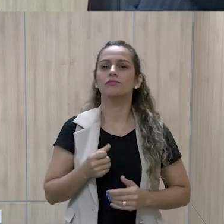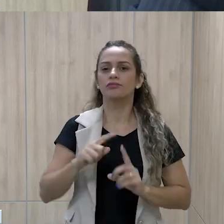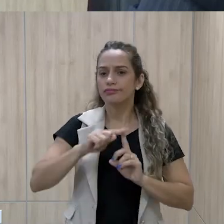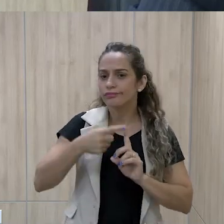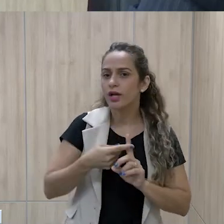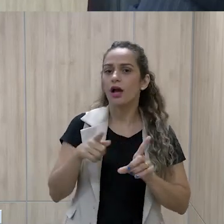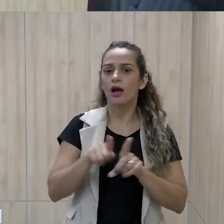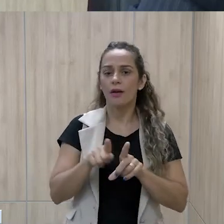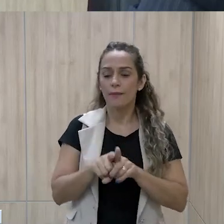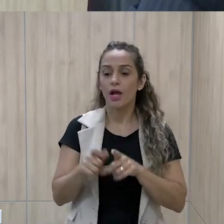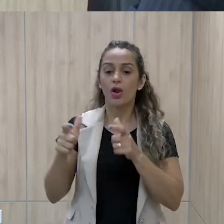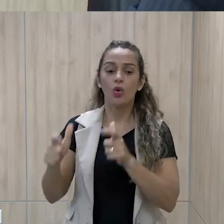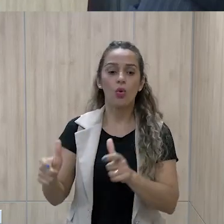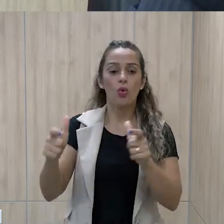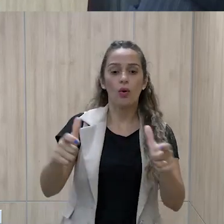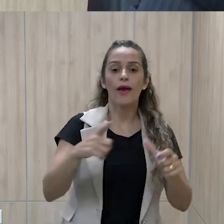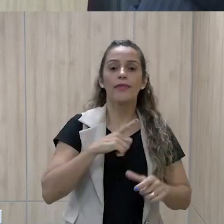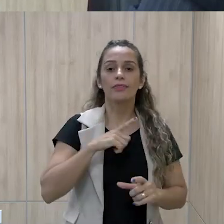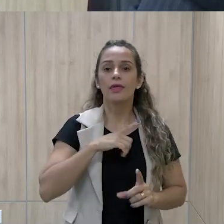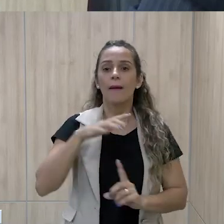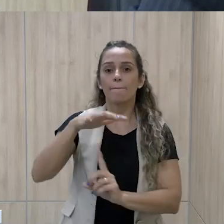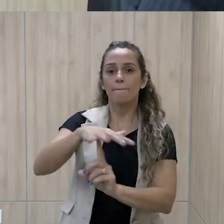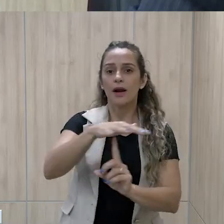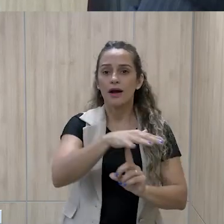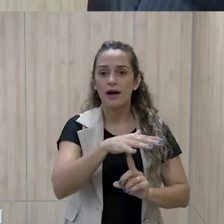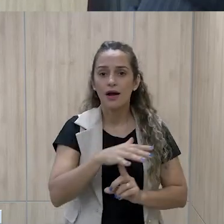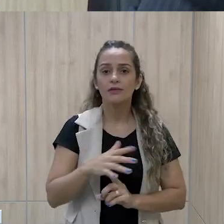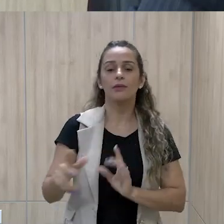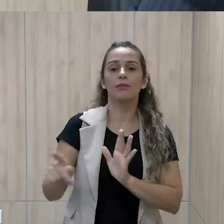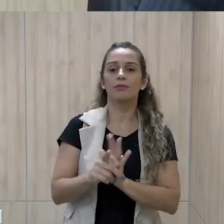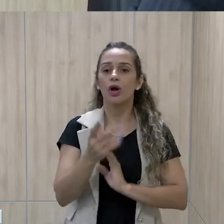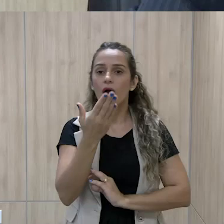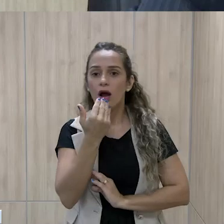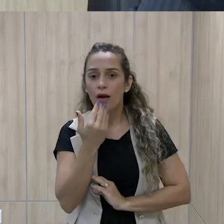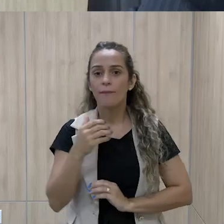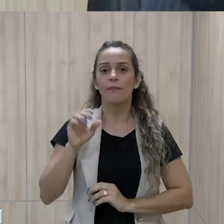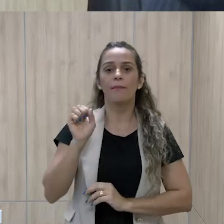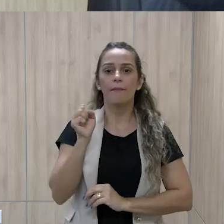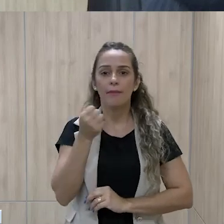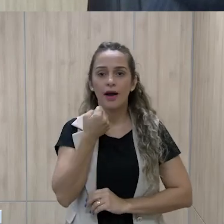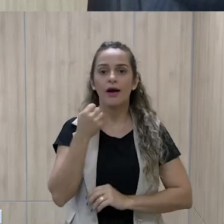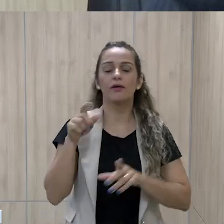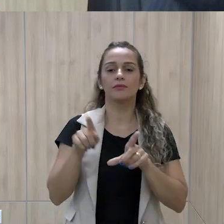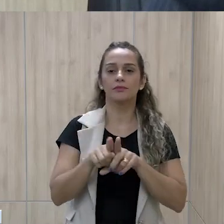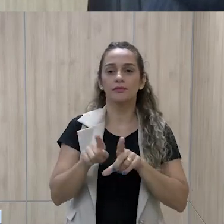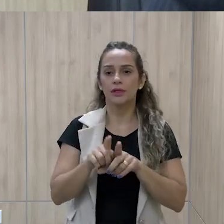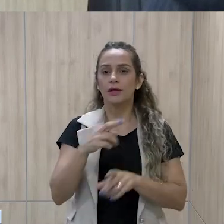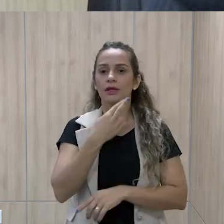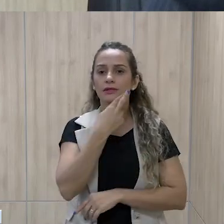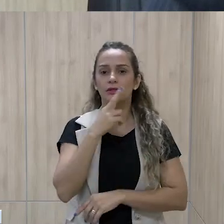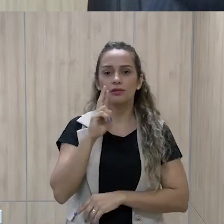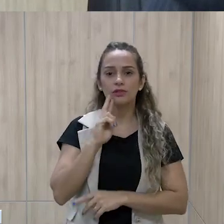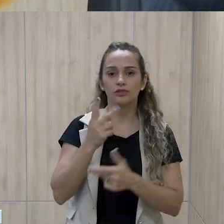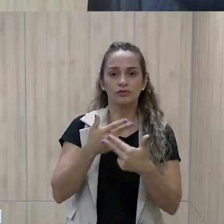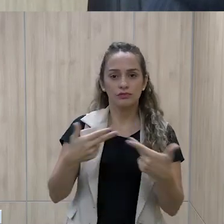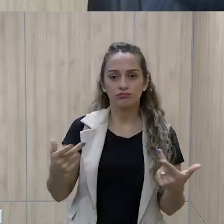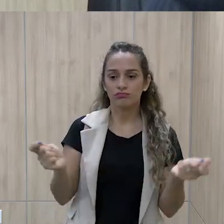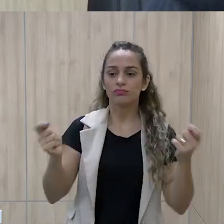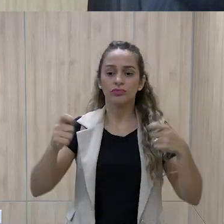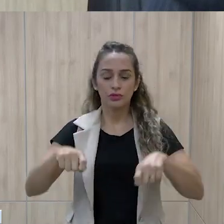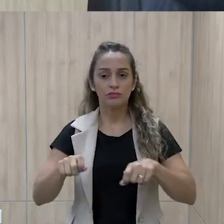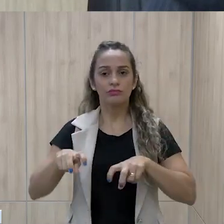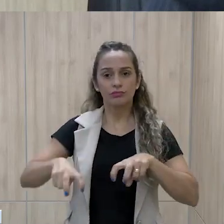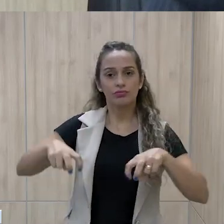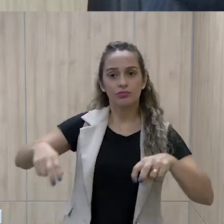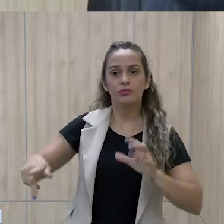idosos e gestantes em estabelecimento que disponham de praça de alimentação bem como bares restaurantes e